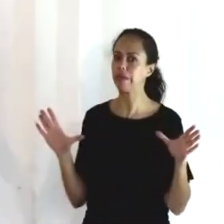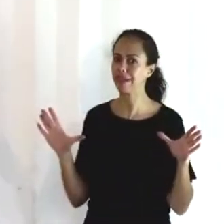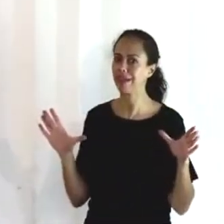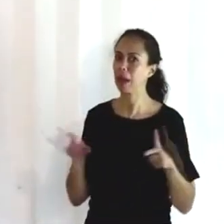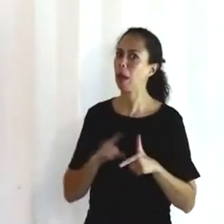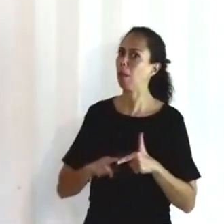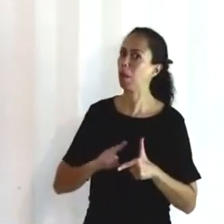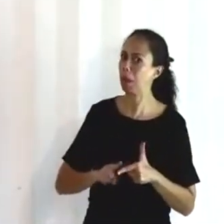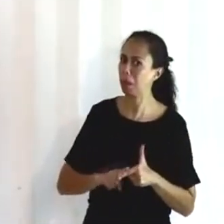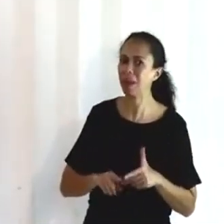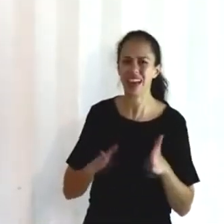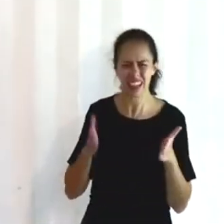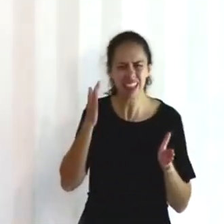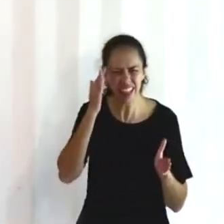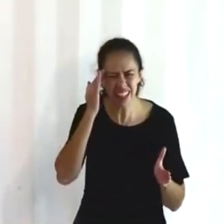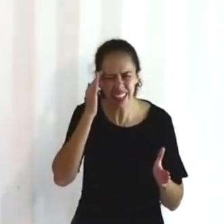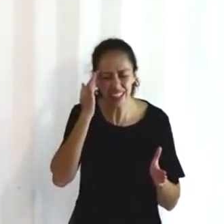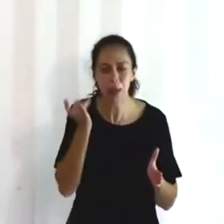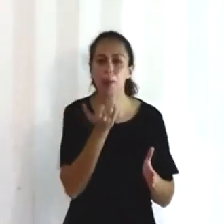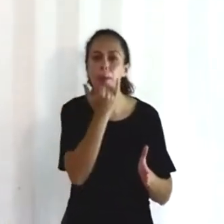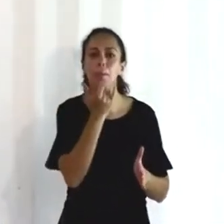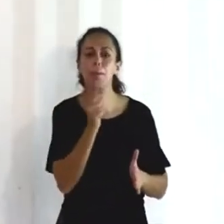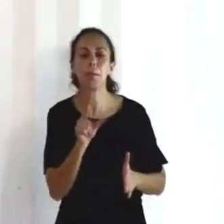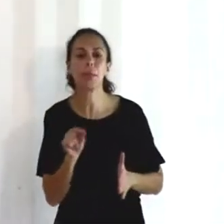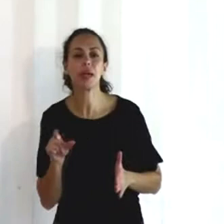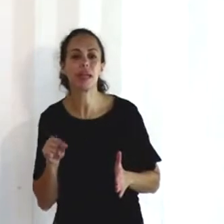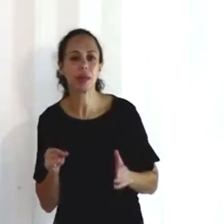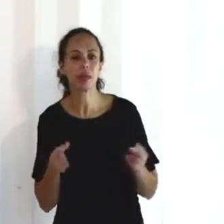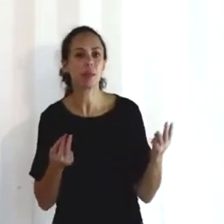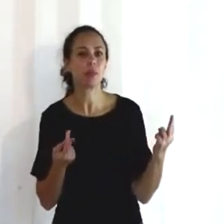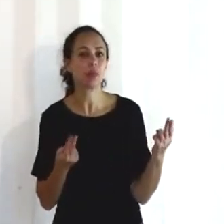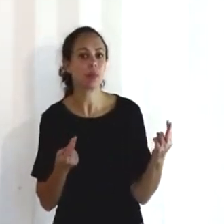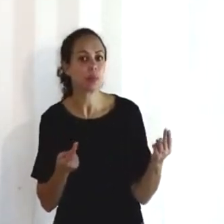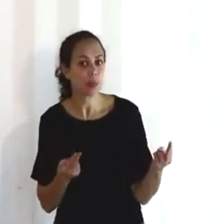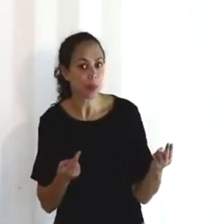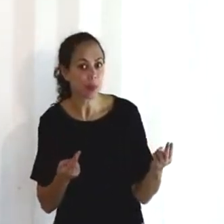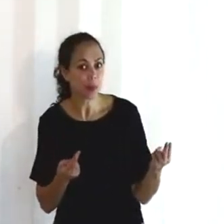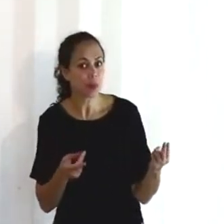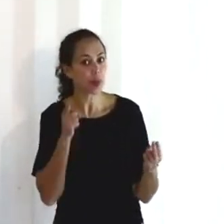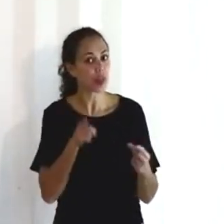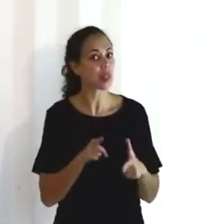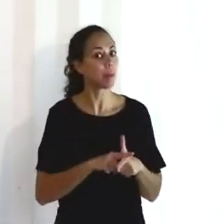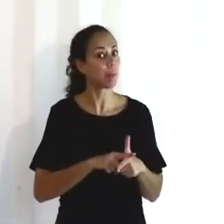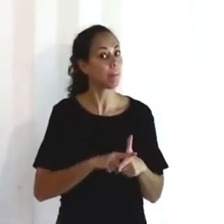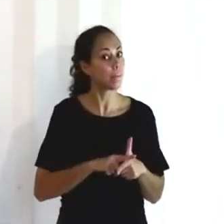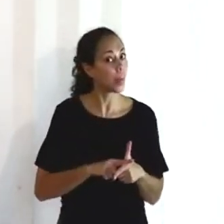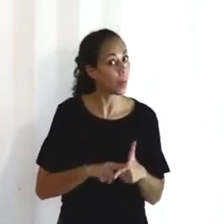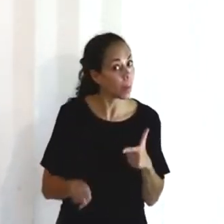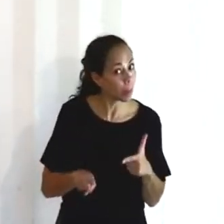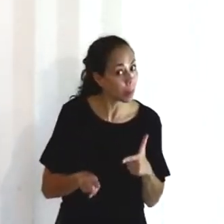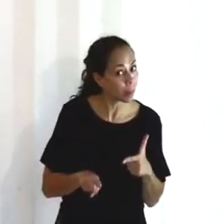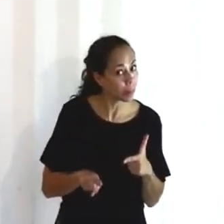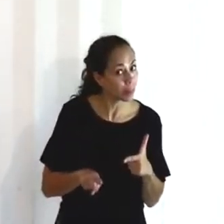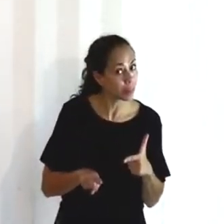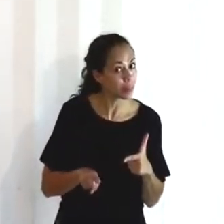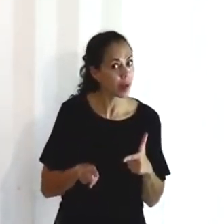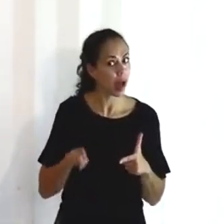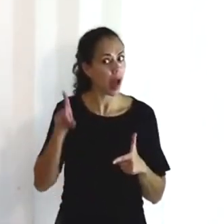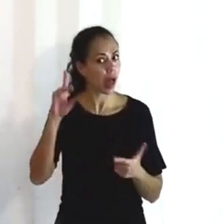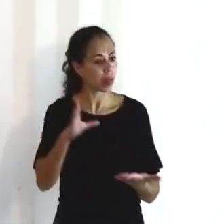que digamos, fosse credor de alguém e o meu devedor, vivamos